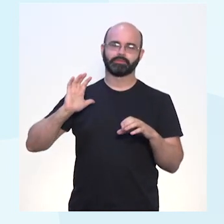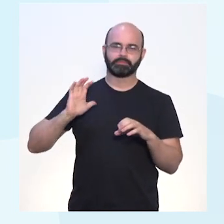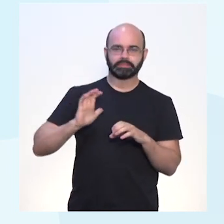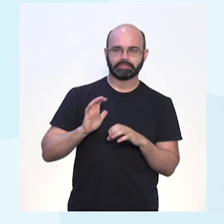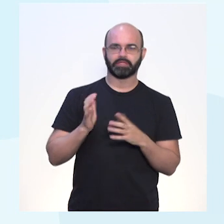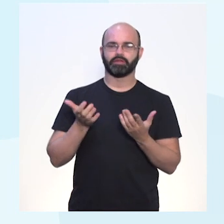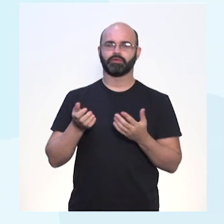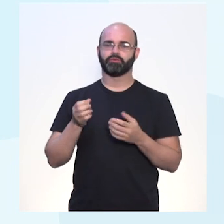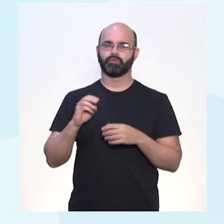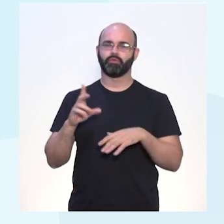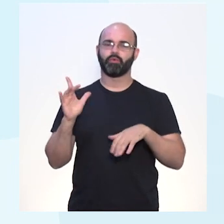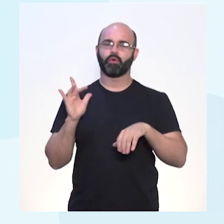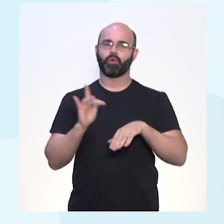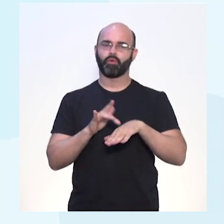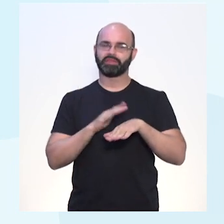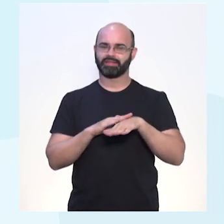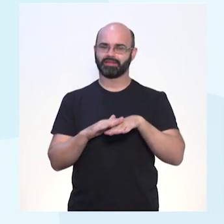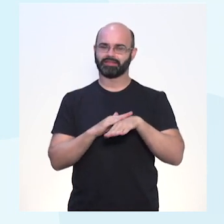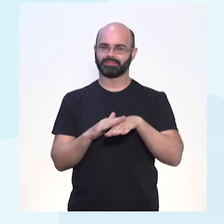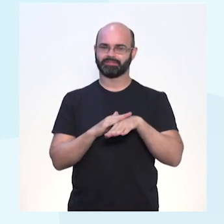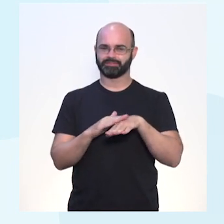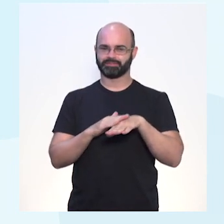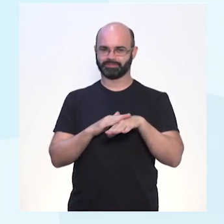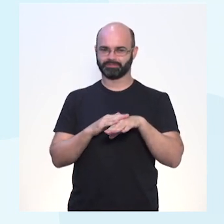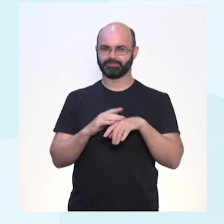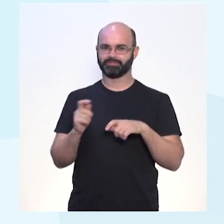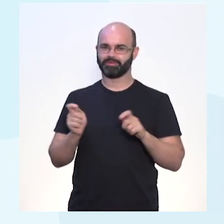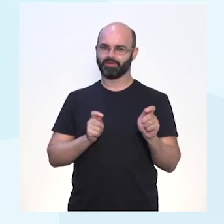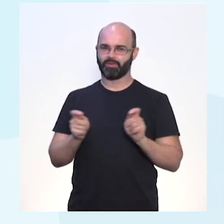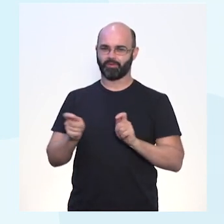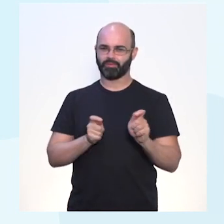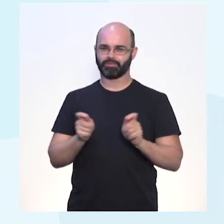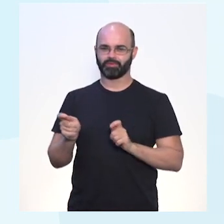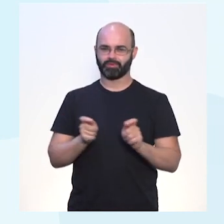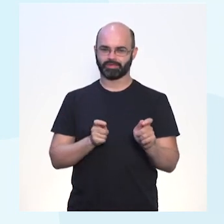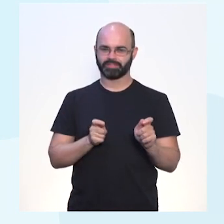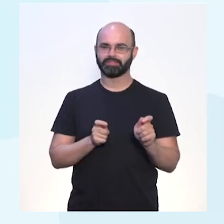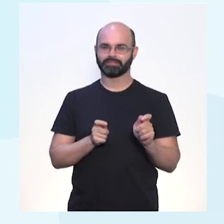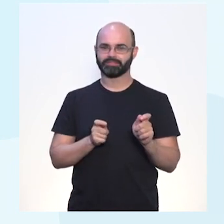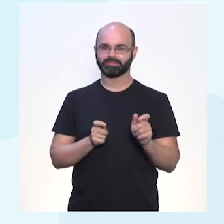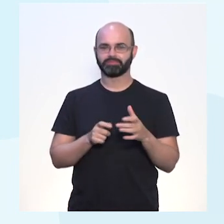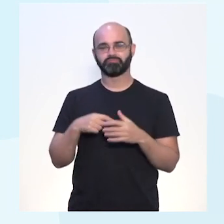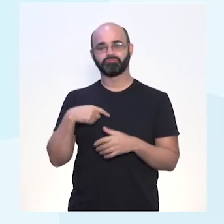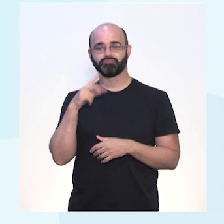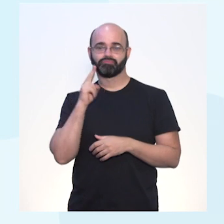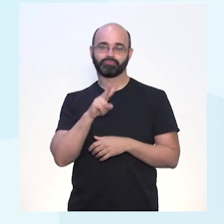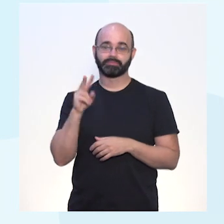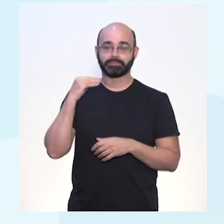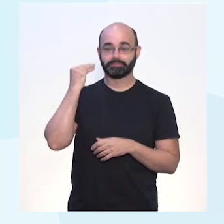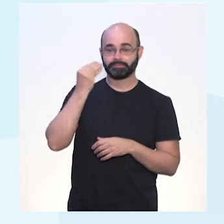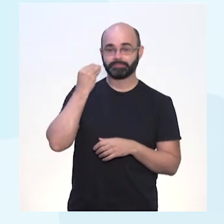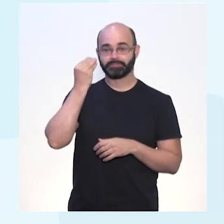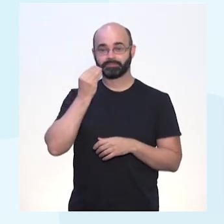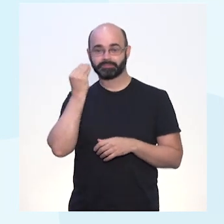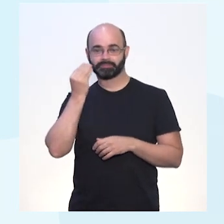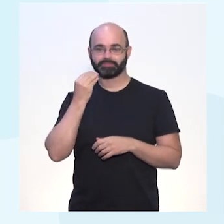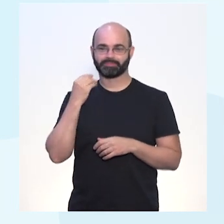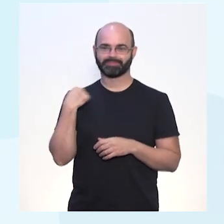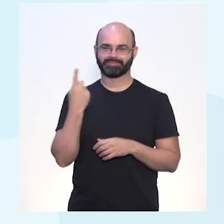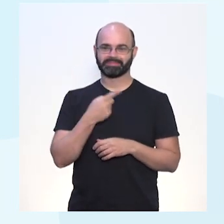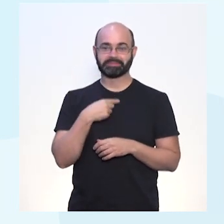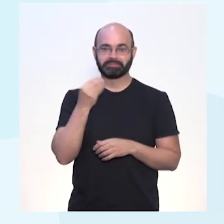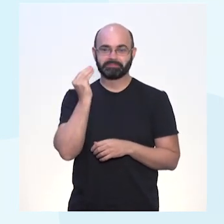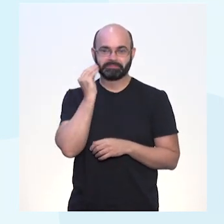contato nesse controle aí e demonstrando isso de uma forma com experimentos aí práticos aí na aula de